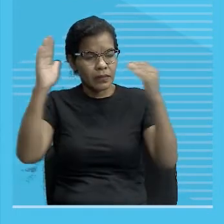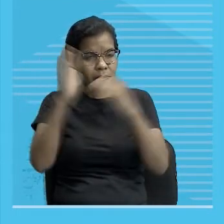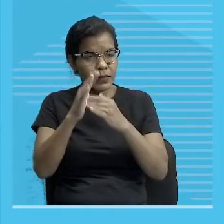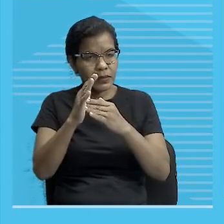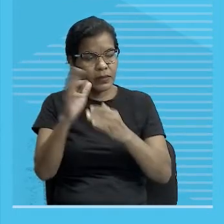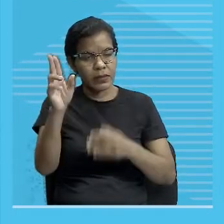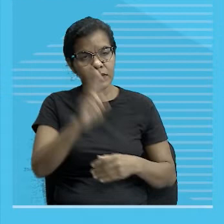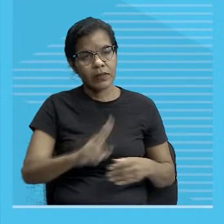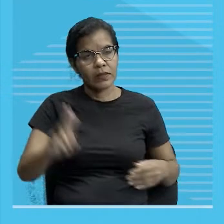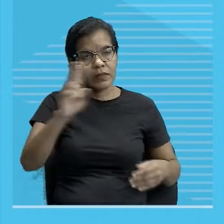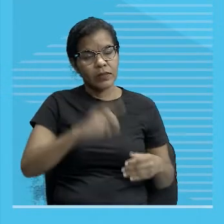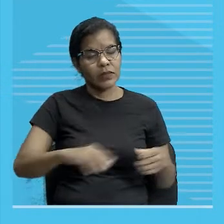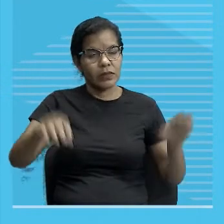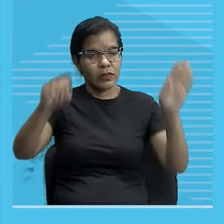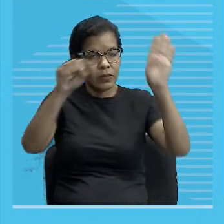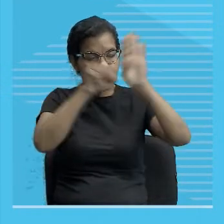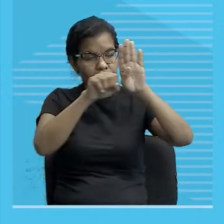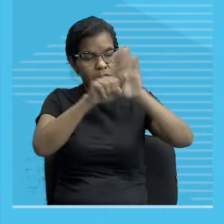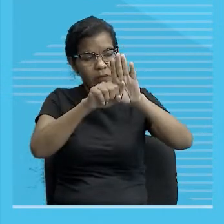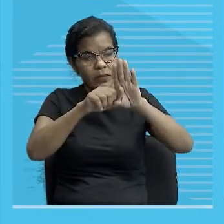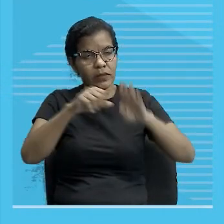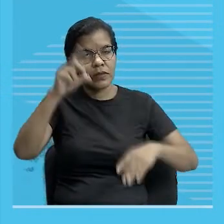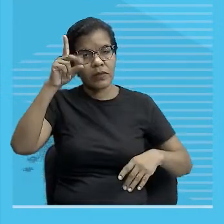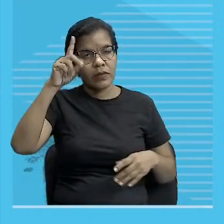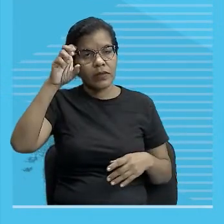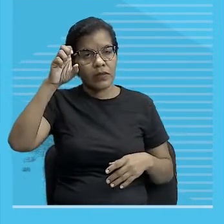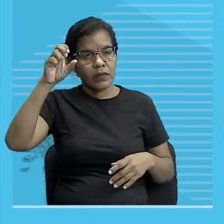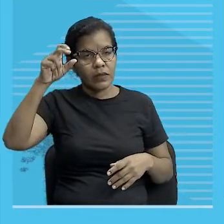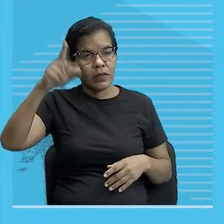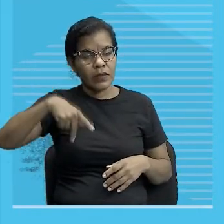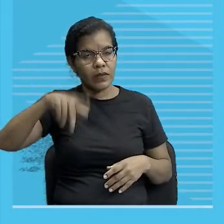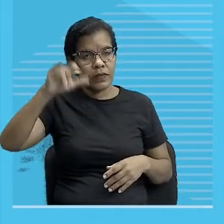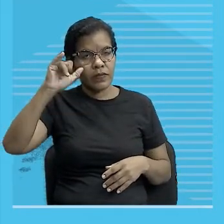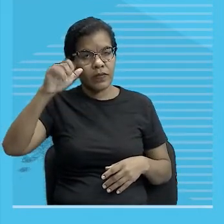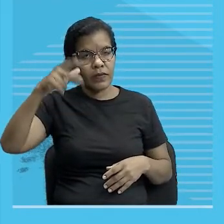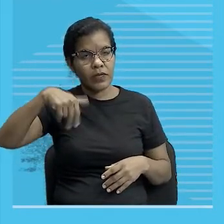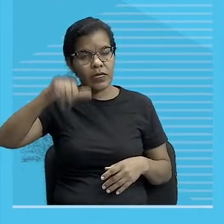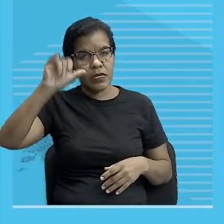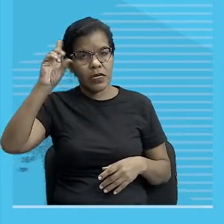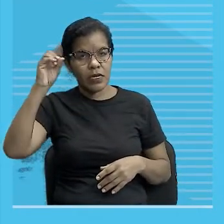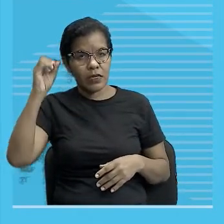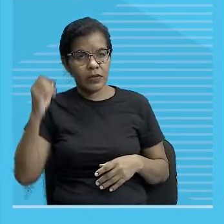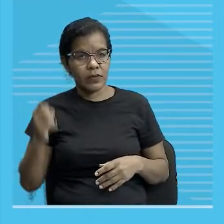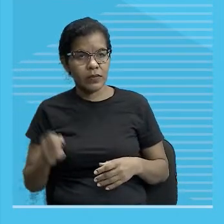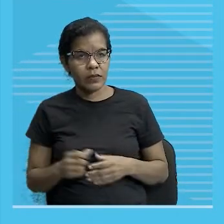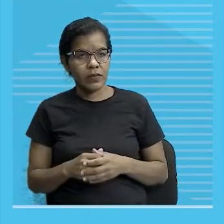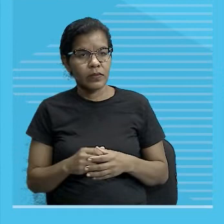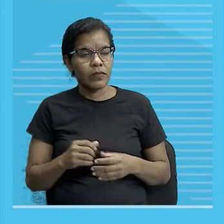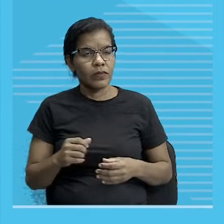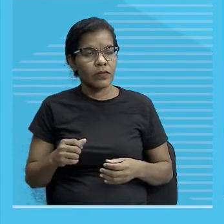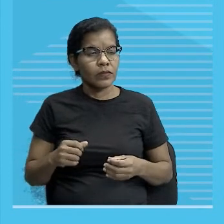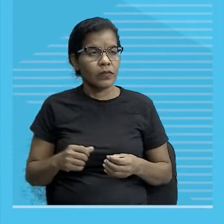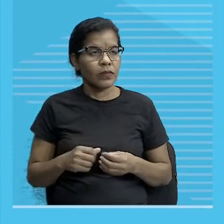propósitos diferentes, senão seria o mesmo. O definido indica coisas que o indefinido não indica. Portanto, o a